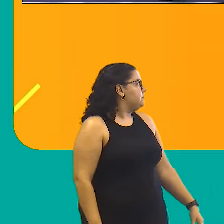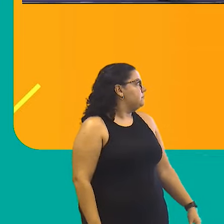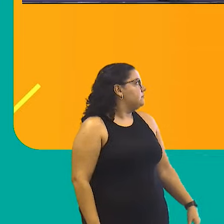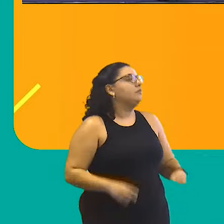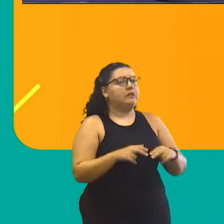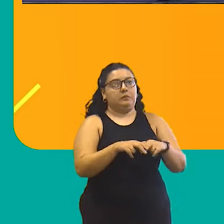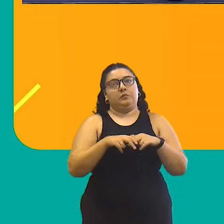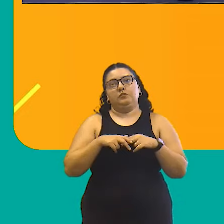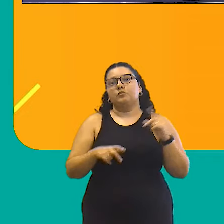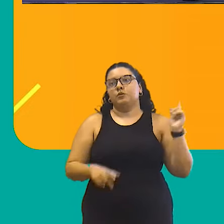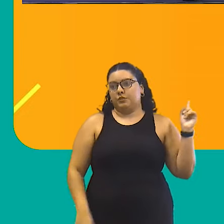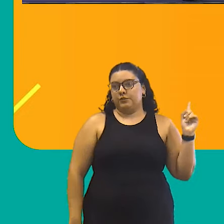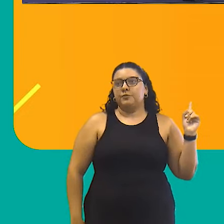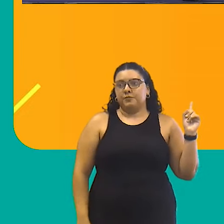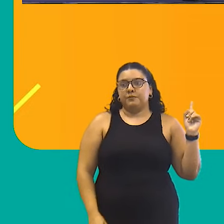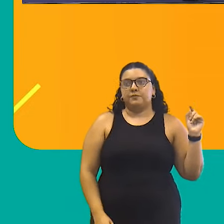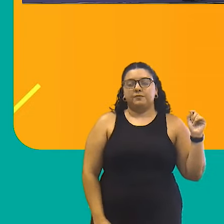Então é isso.